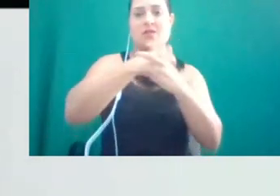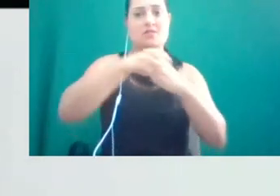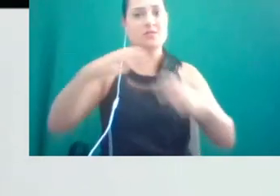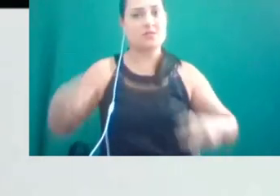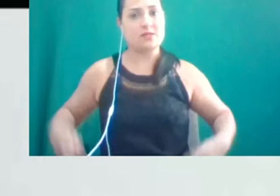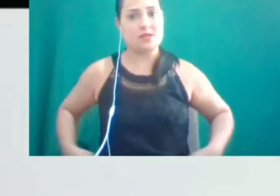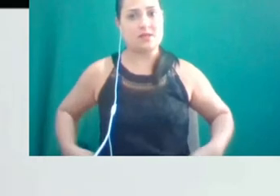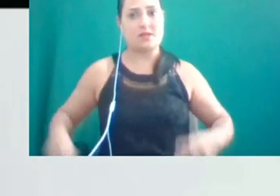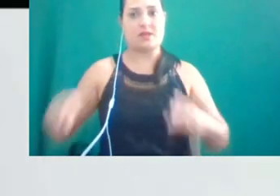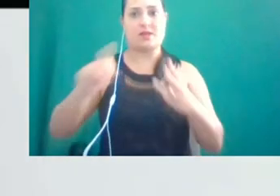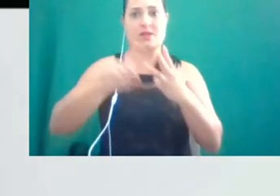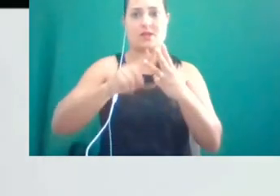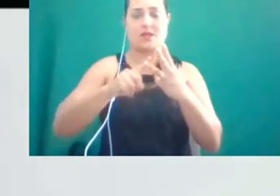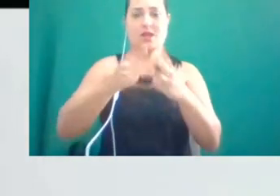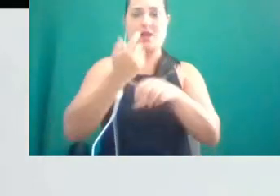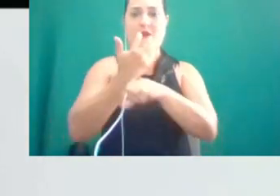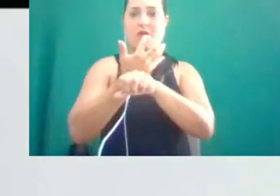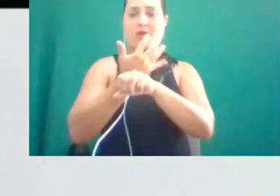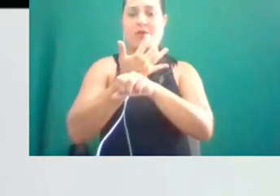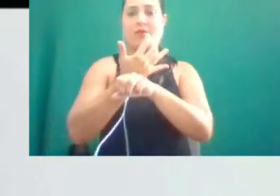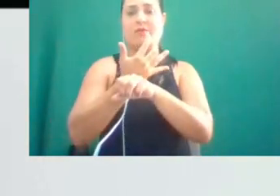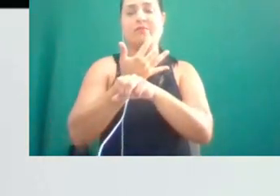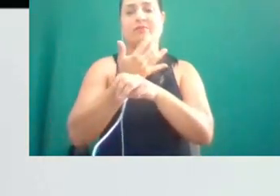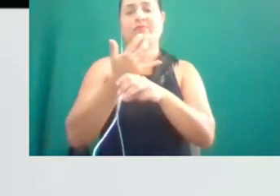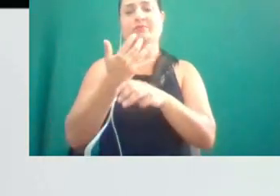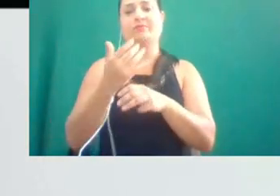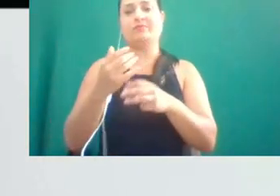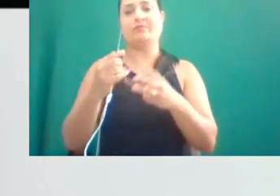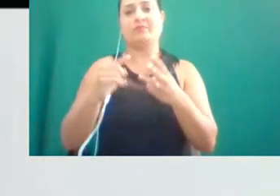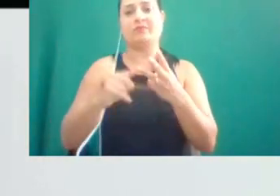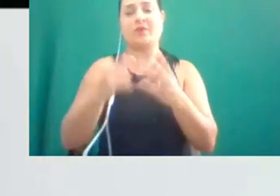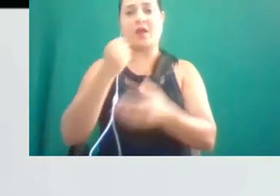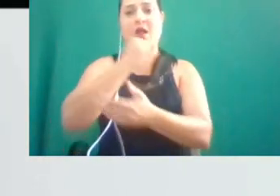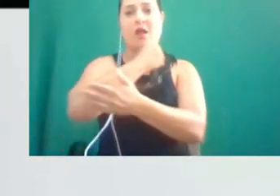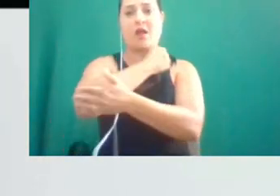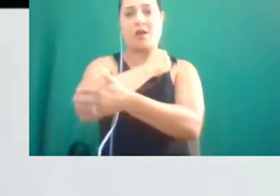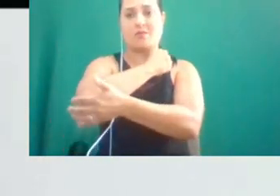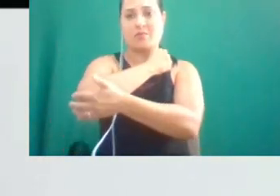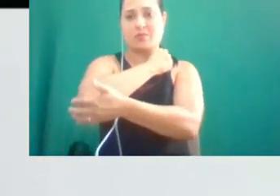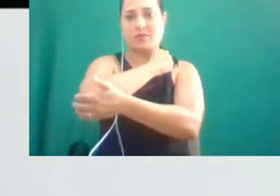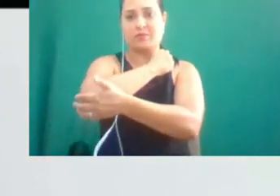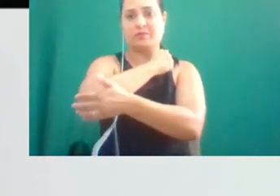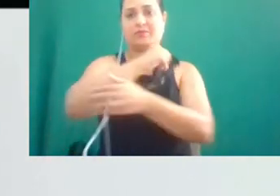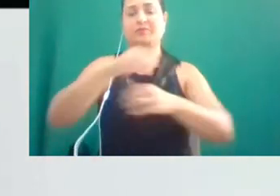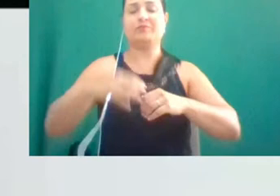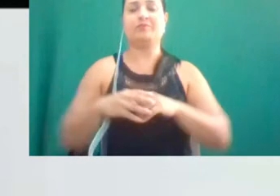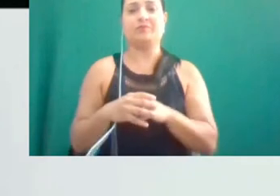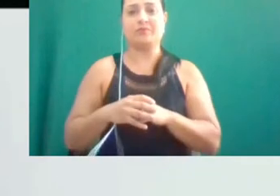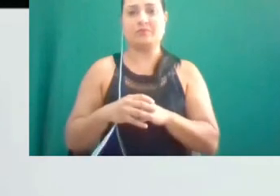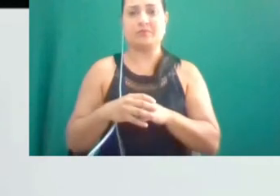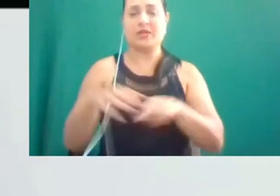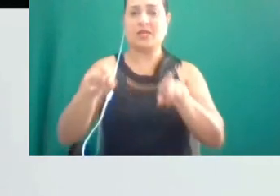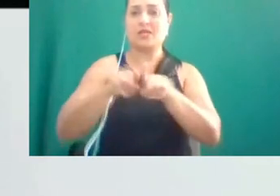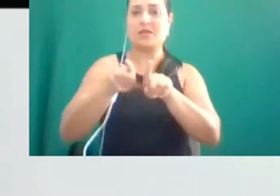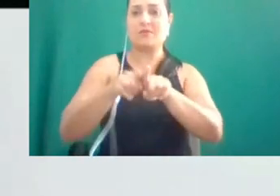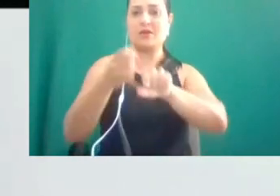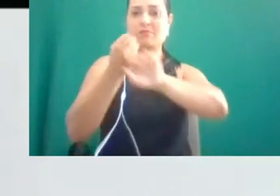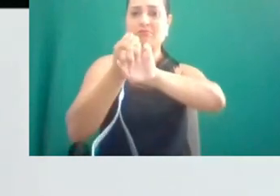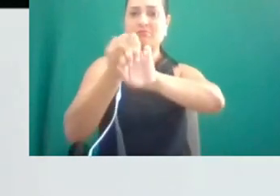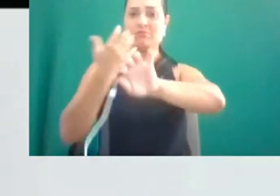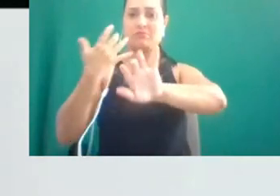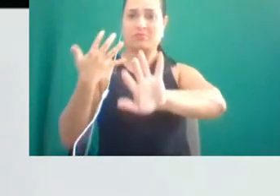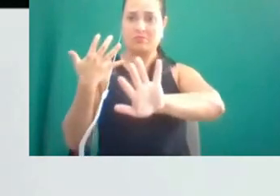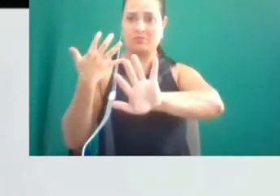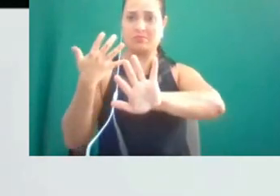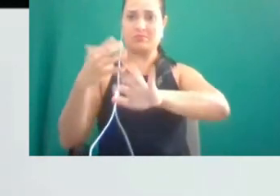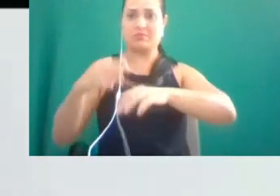aqui presencialmente, porque o mais importante é que o objetivo de vocês foi alcançado, o